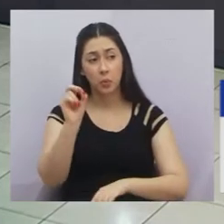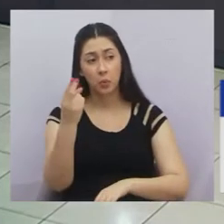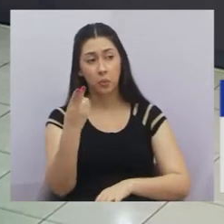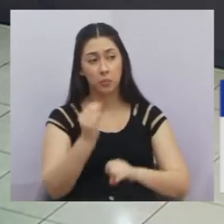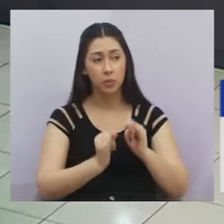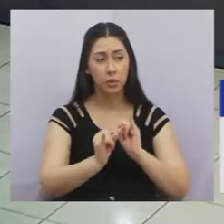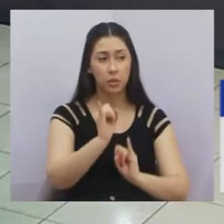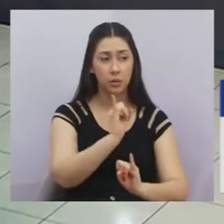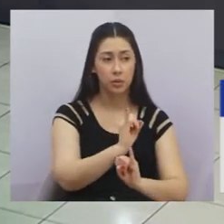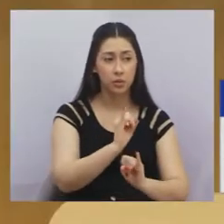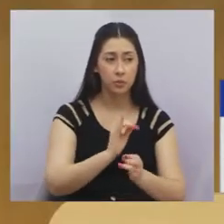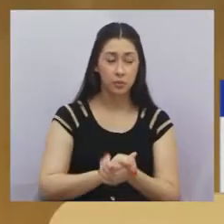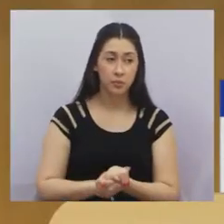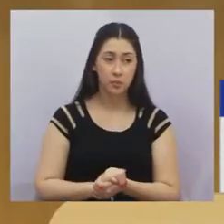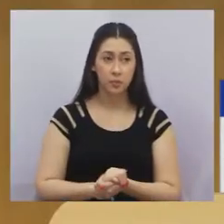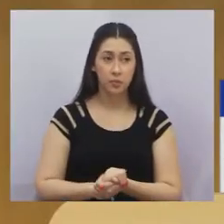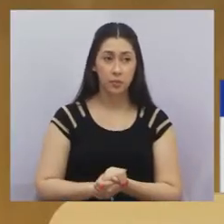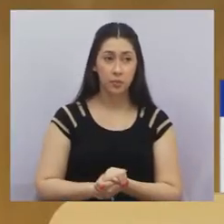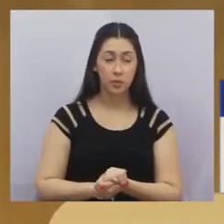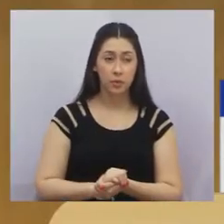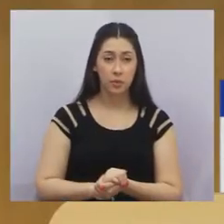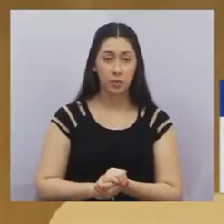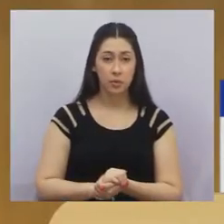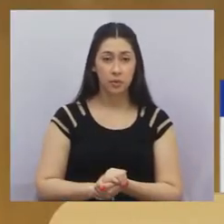TV. Só